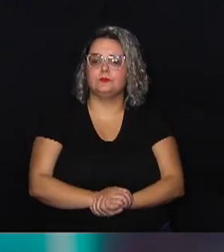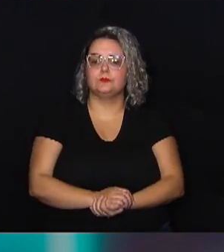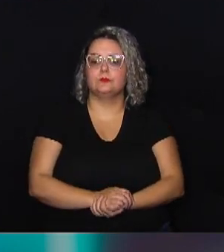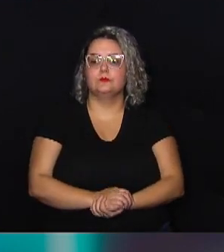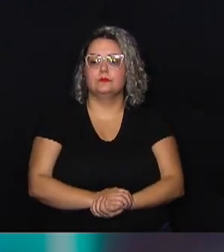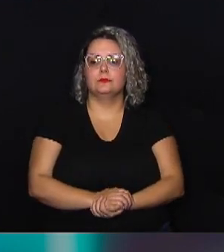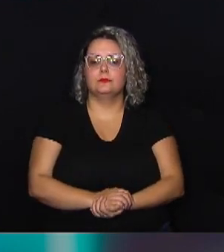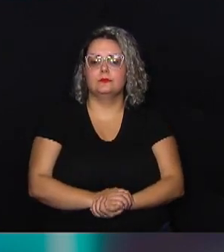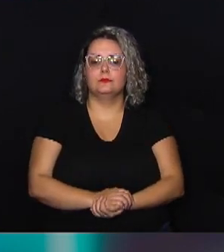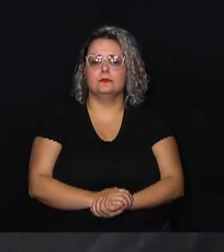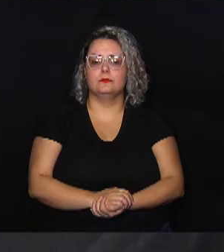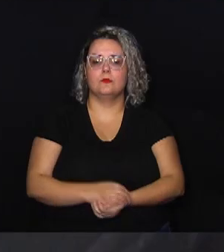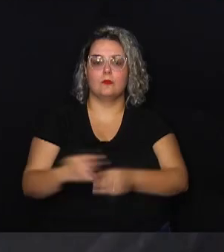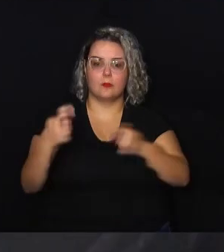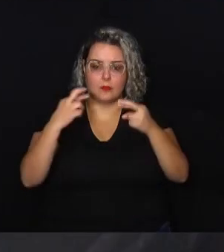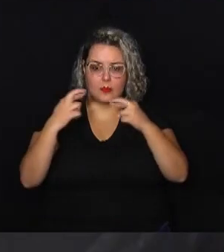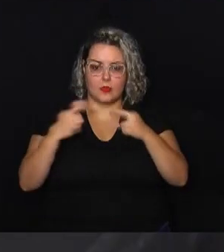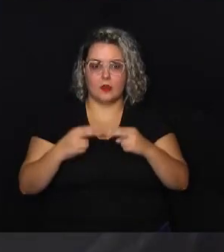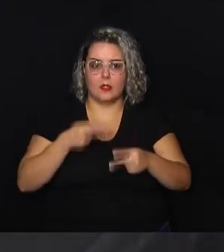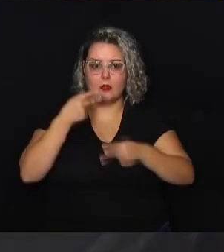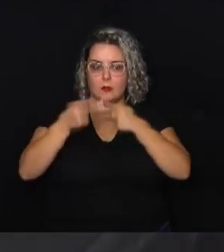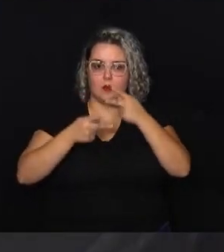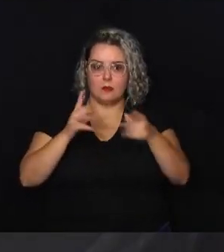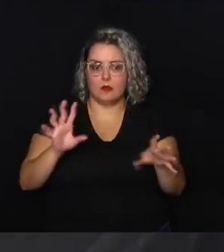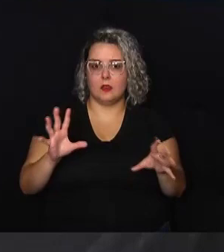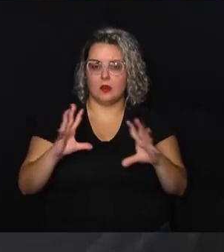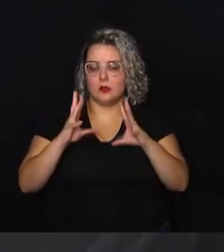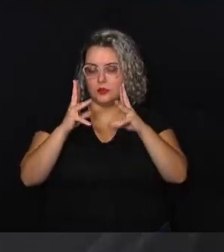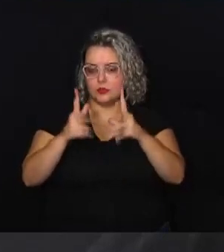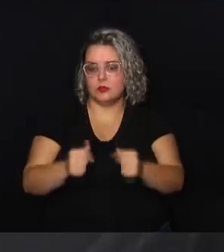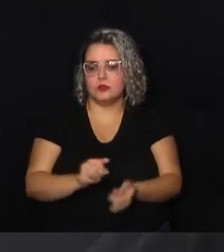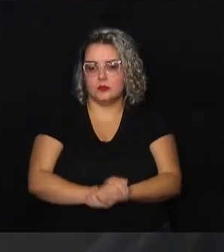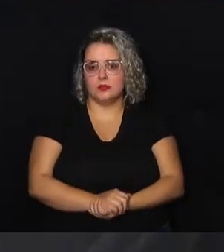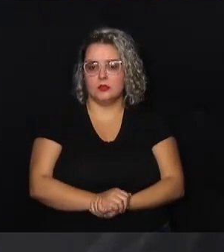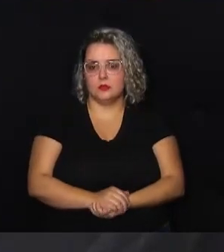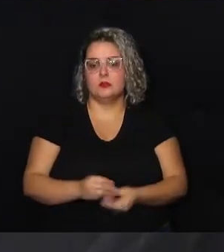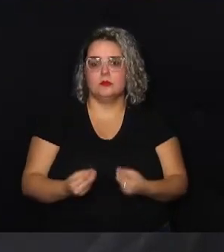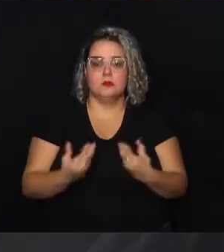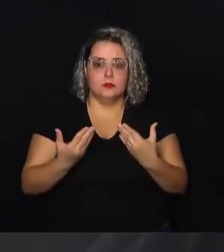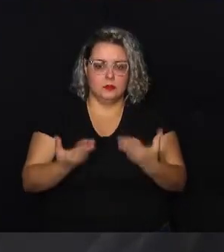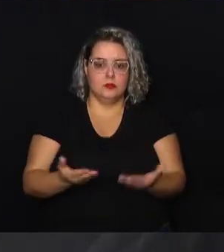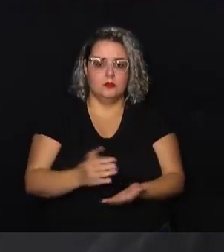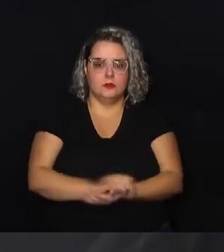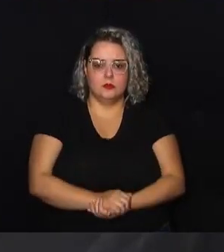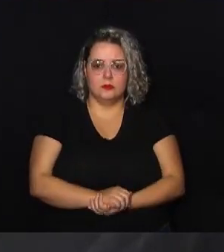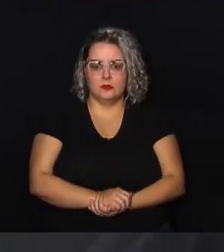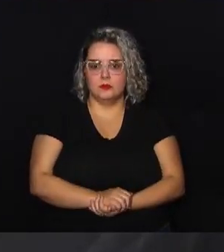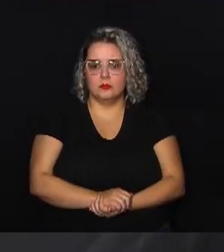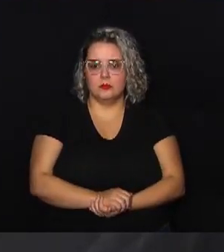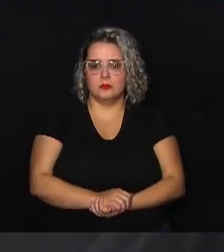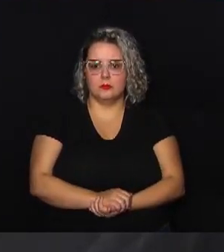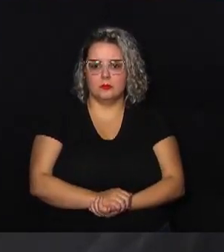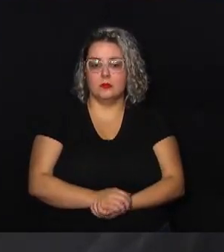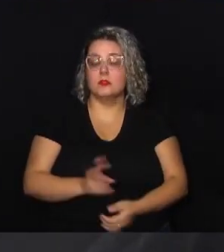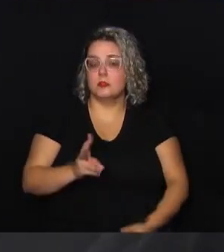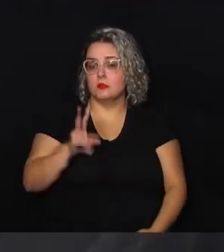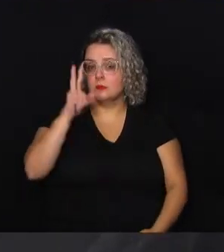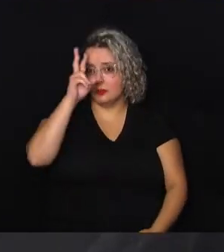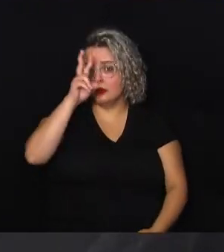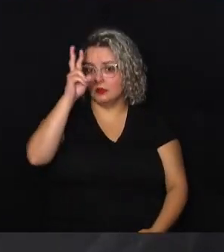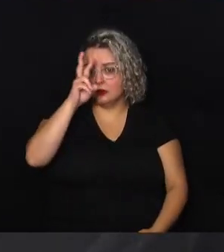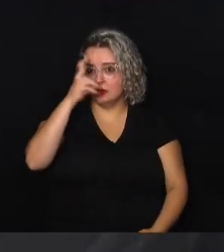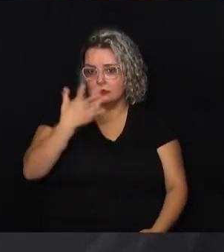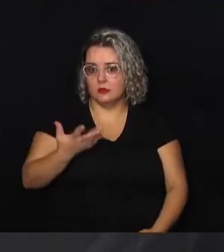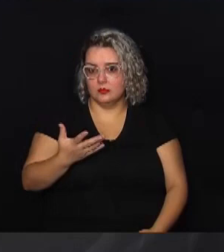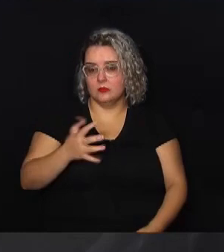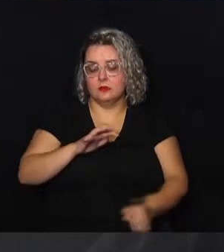Como análises e considerações gerais, eu trago, né, a gente não pode nunca deixar de lembrar a coexistência do